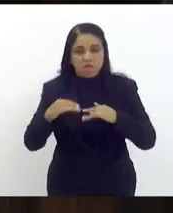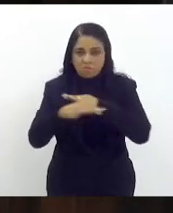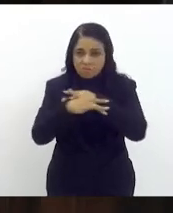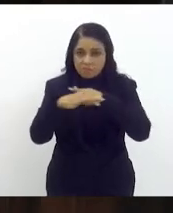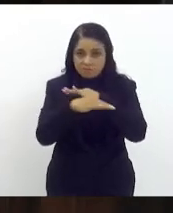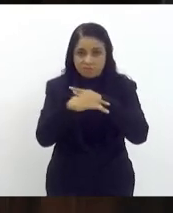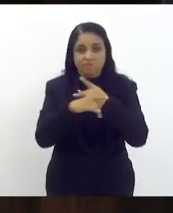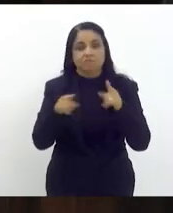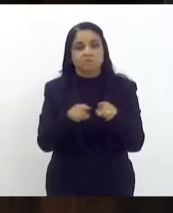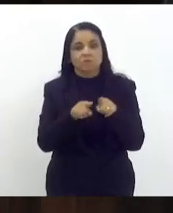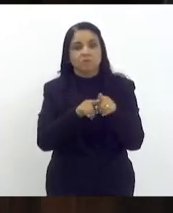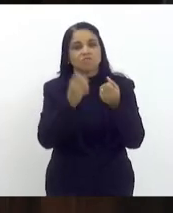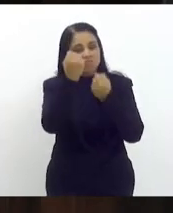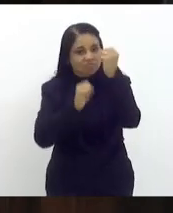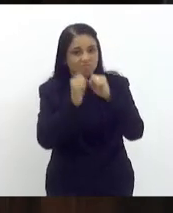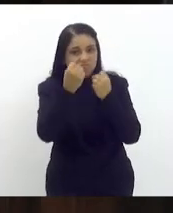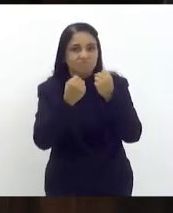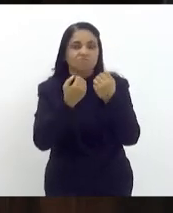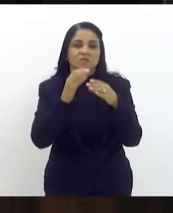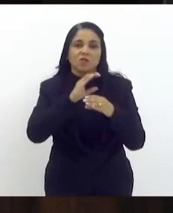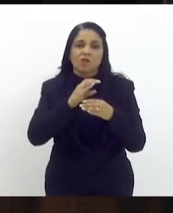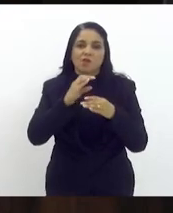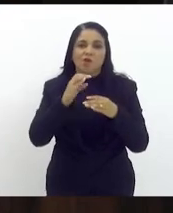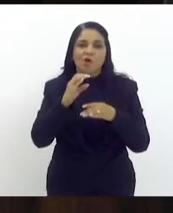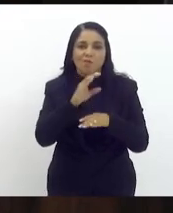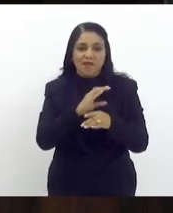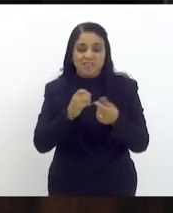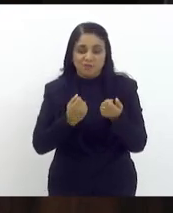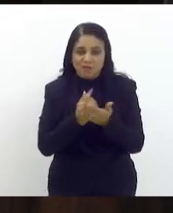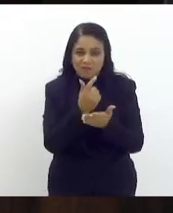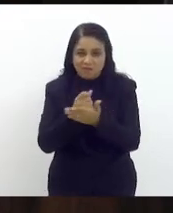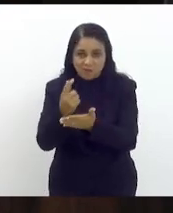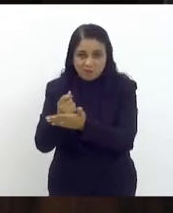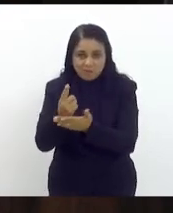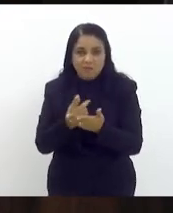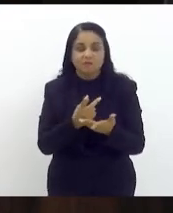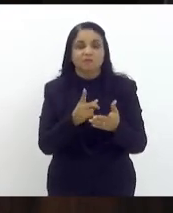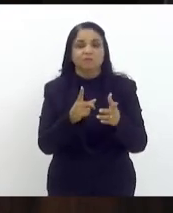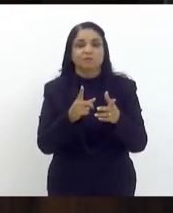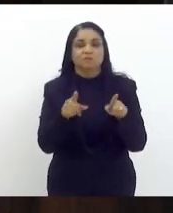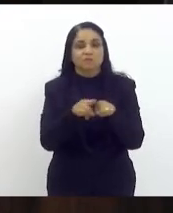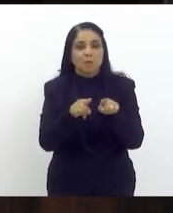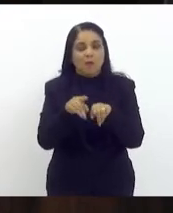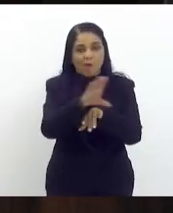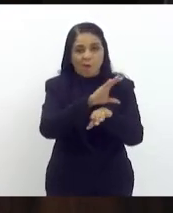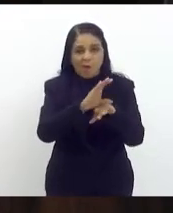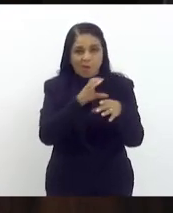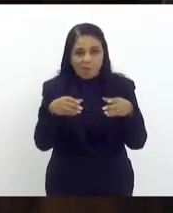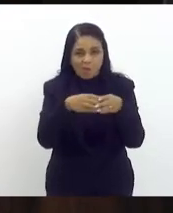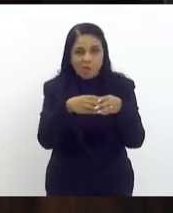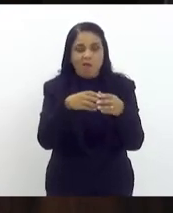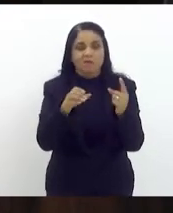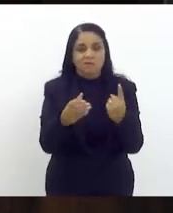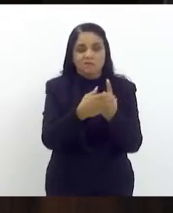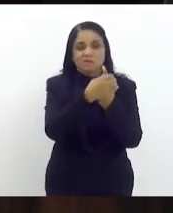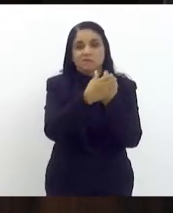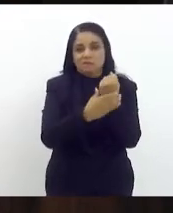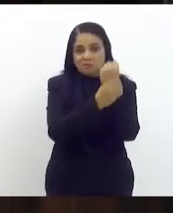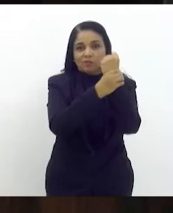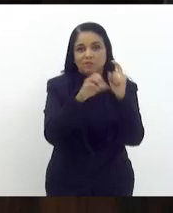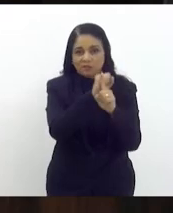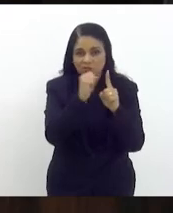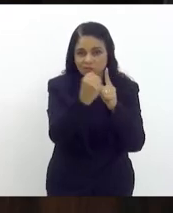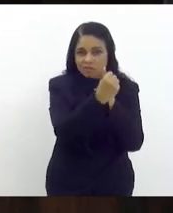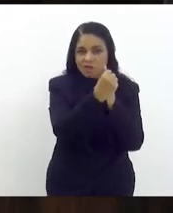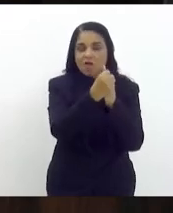de economia indústria e comércio favorável de trabalho legislativo social e seguridade social favorável